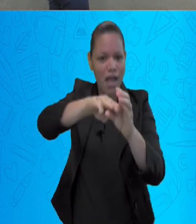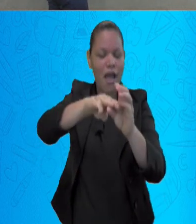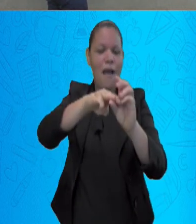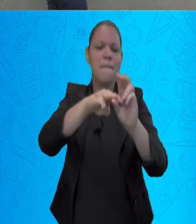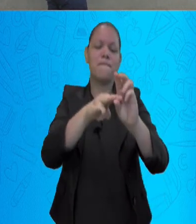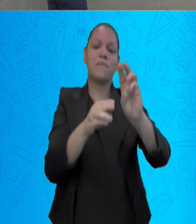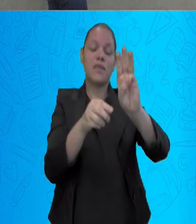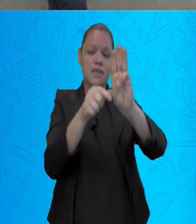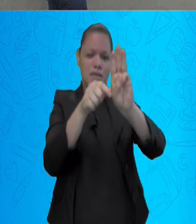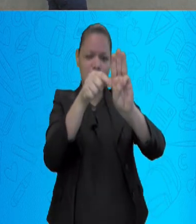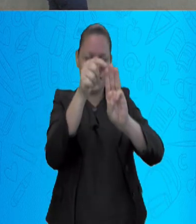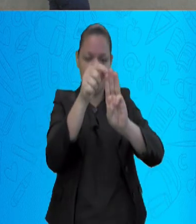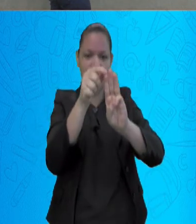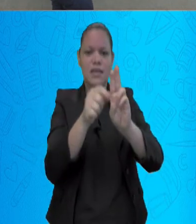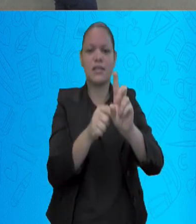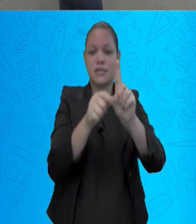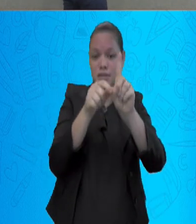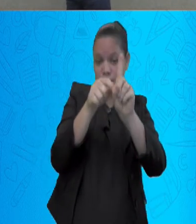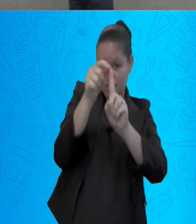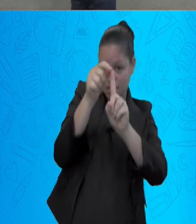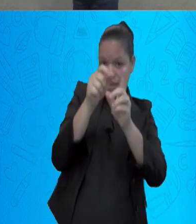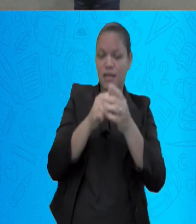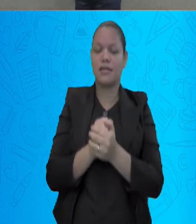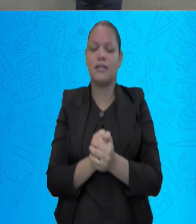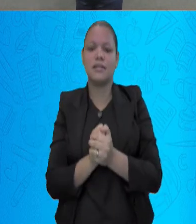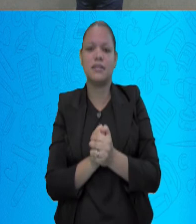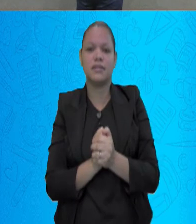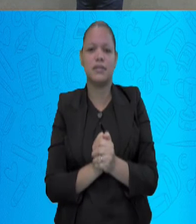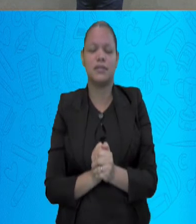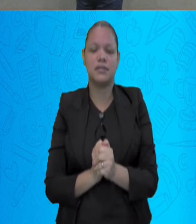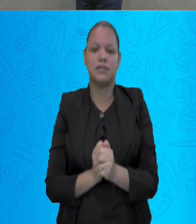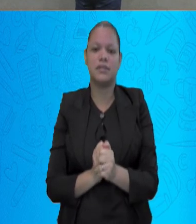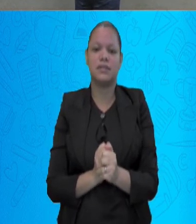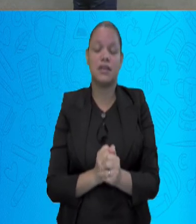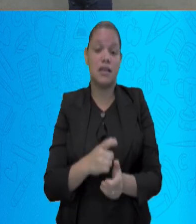unidades. Quantas unidades de milhar? Apenas 1.